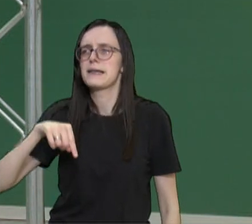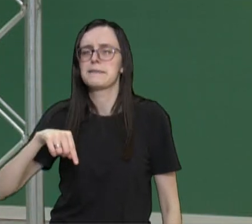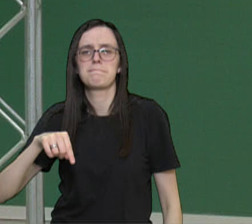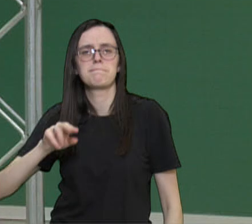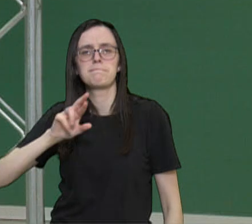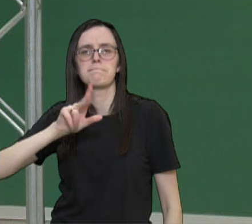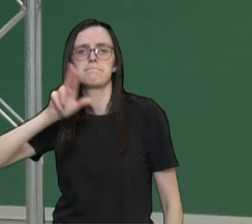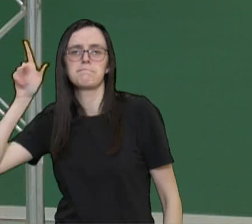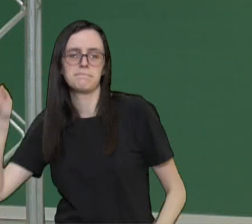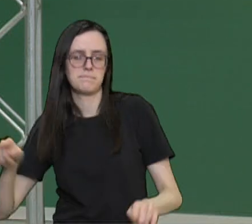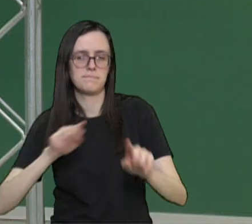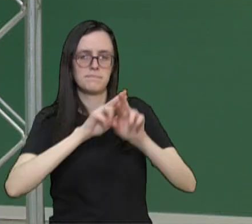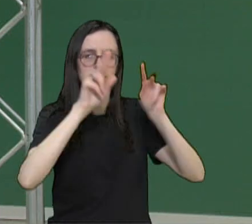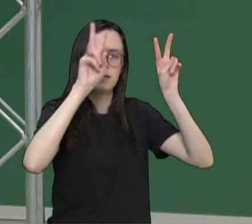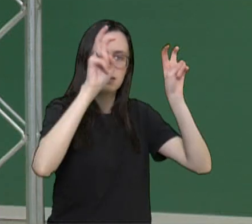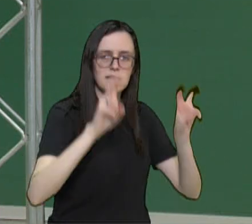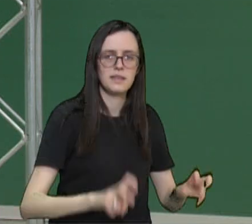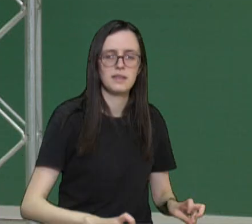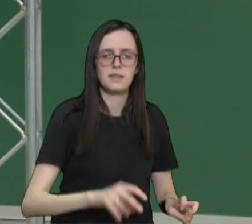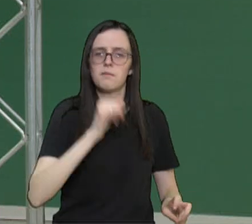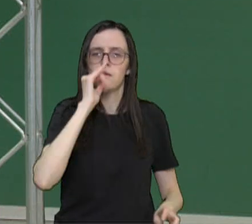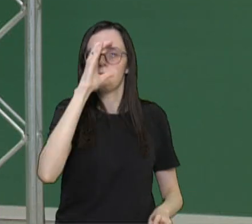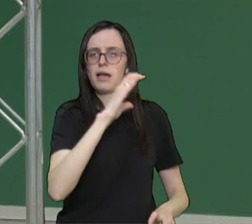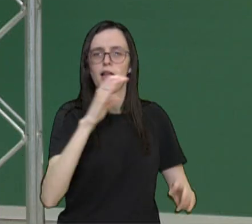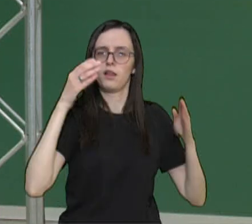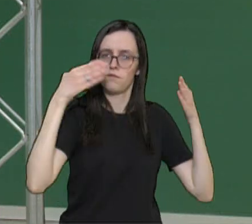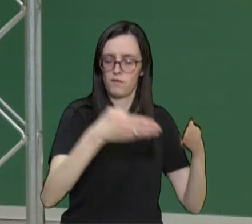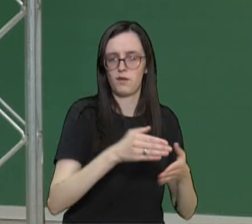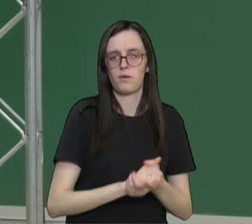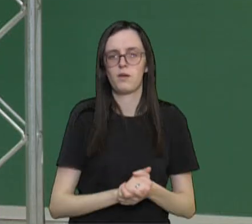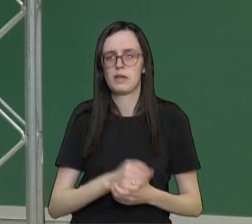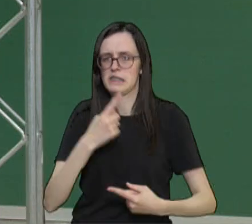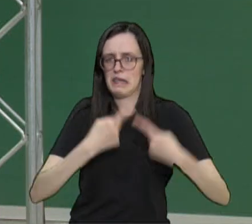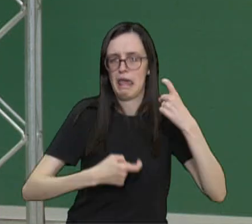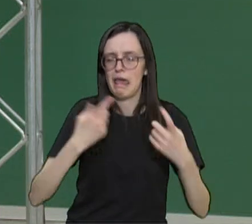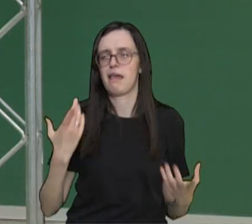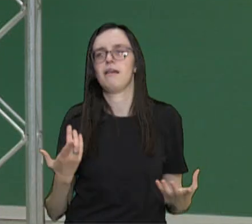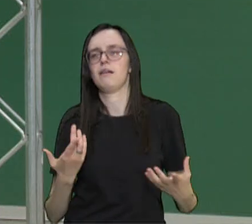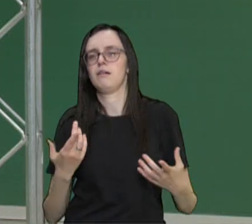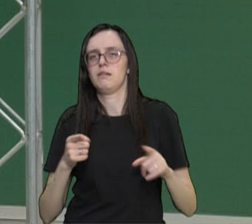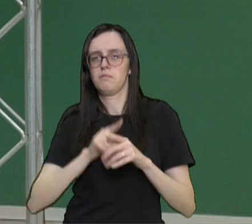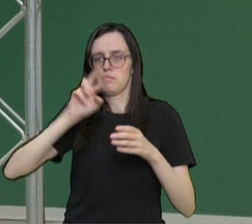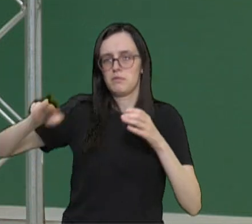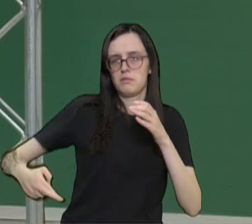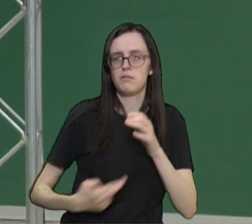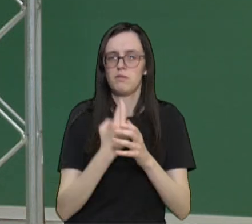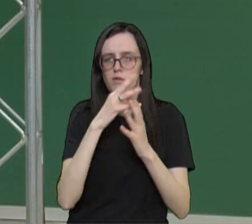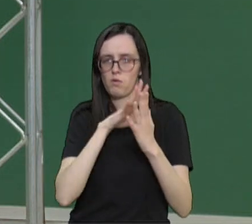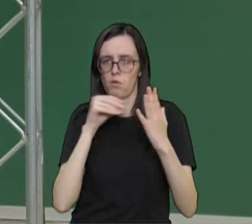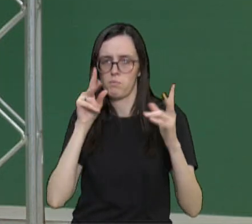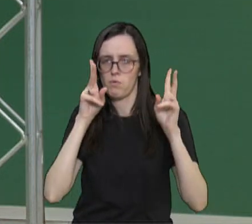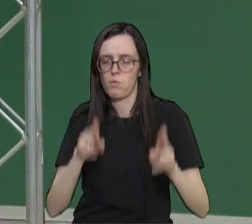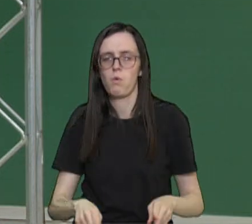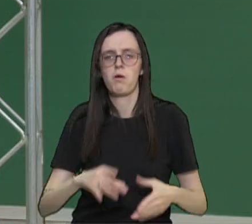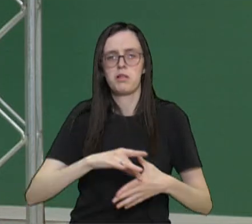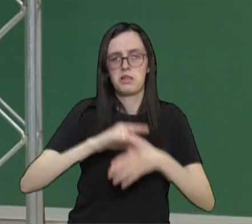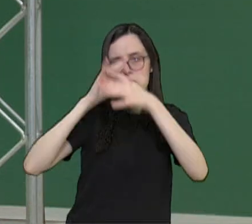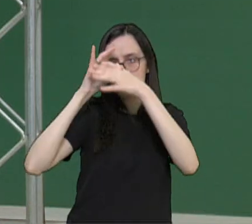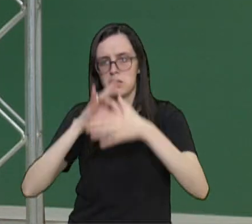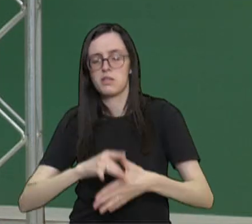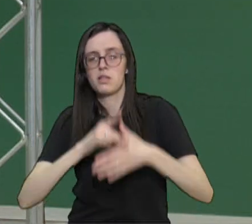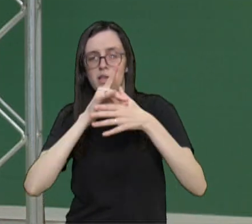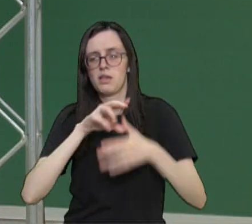diversos temas, né, católicos principalmente. E guerras, como o Renascimento trabalhava, grandes líderes, tudo.